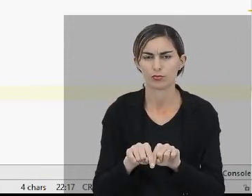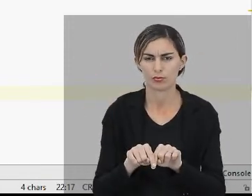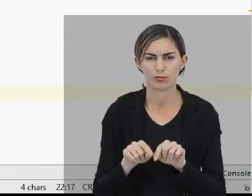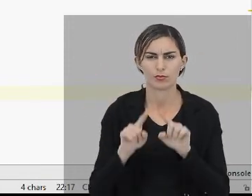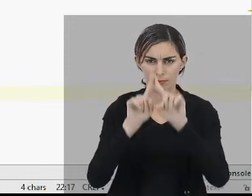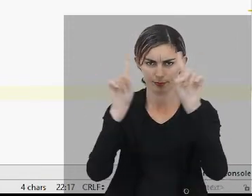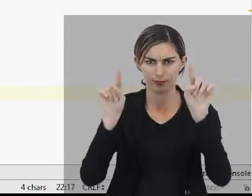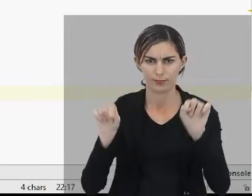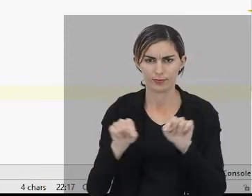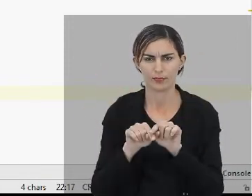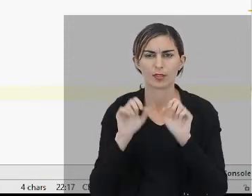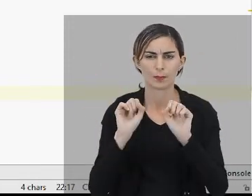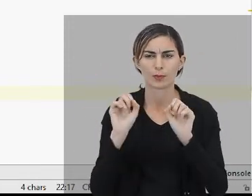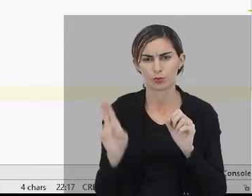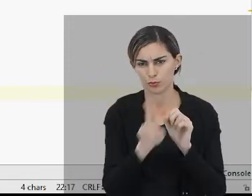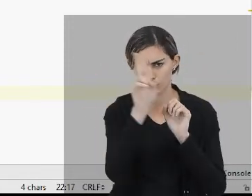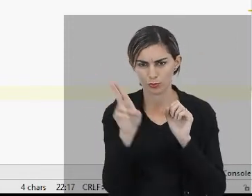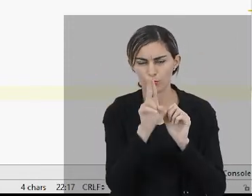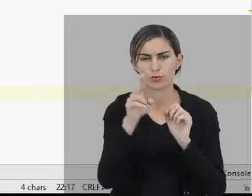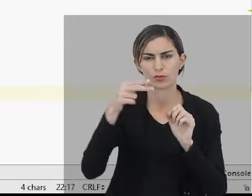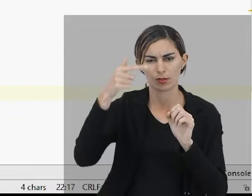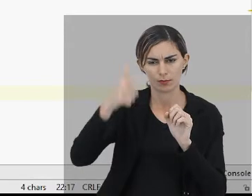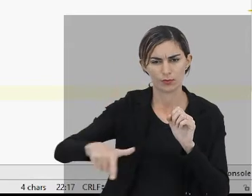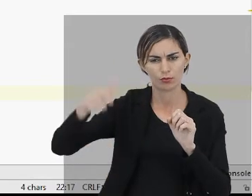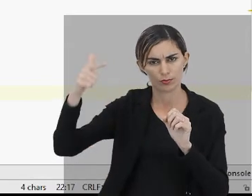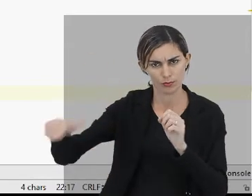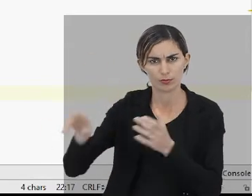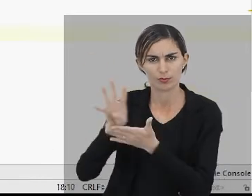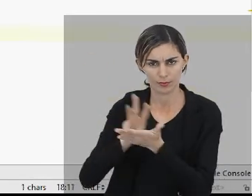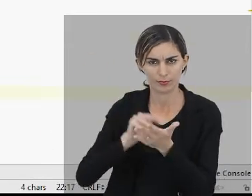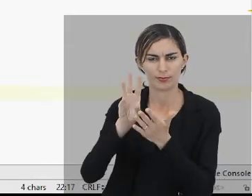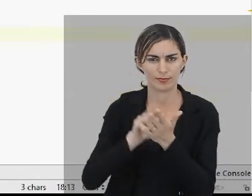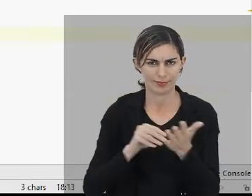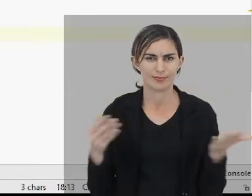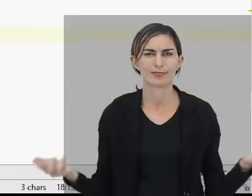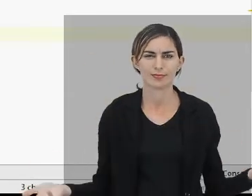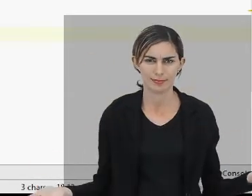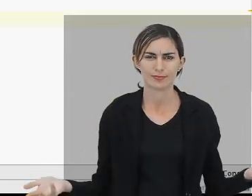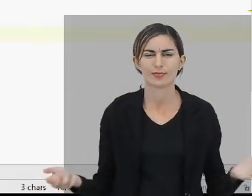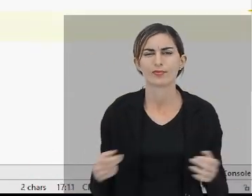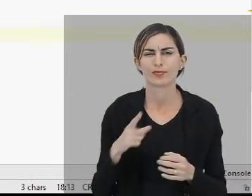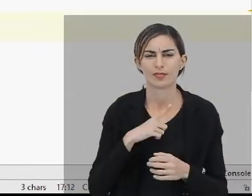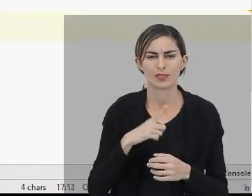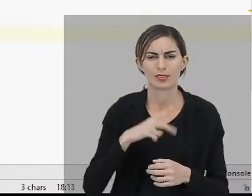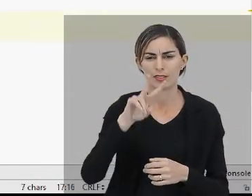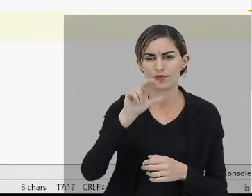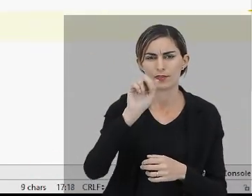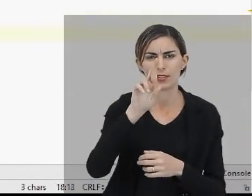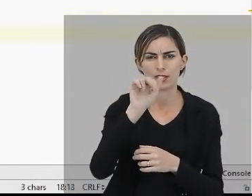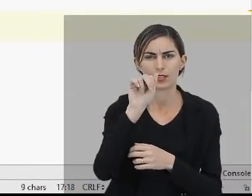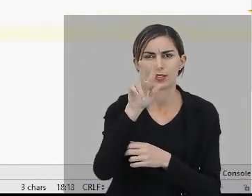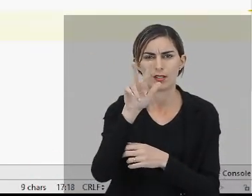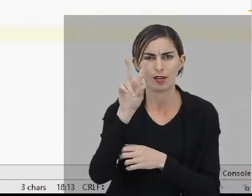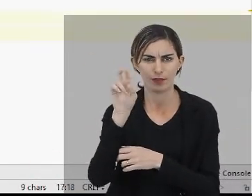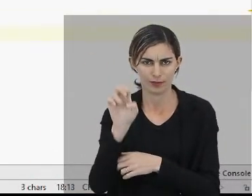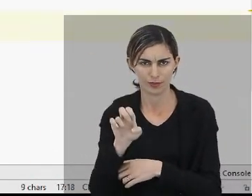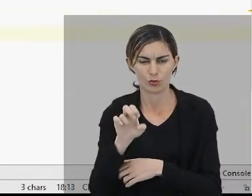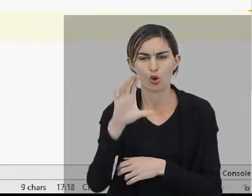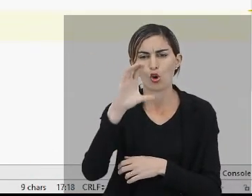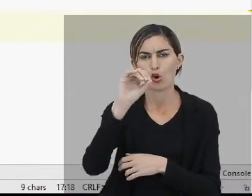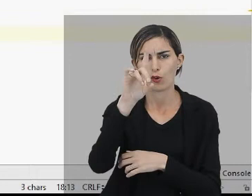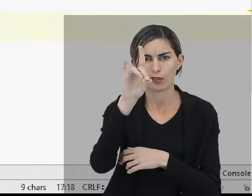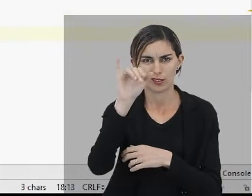e você pode usar ela no código de repetição, no laço while você tem uma variável no seu